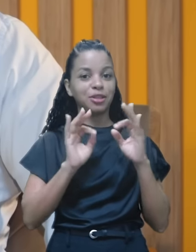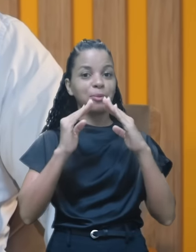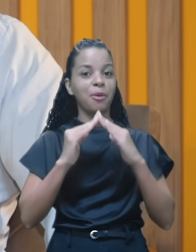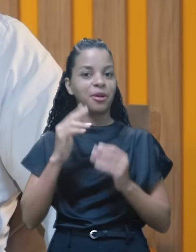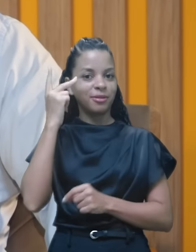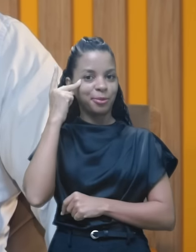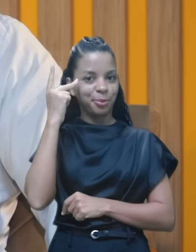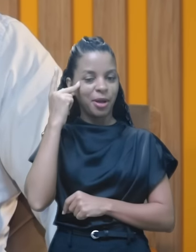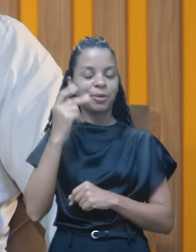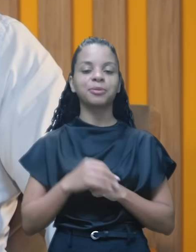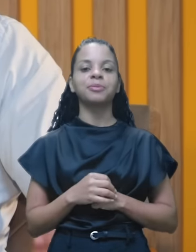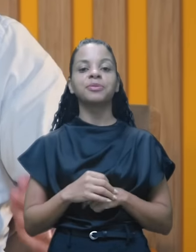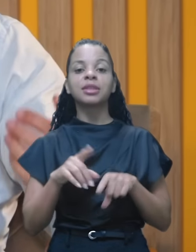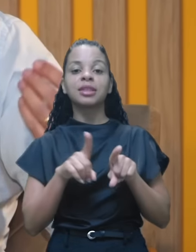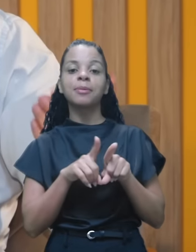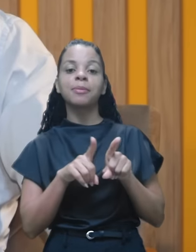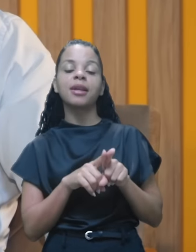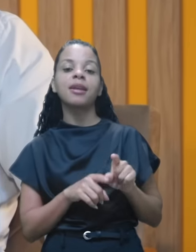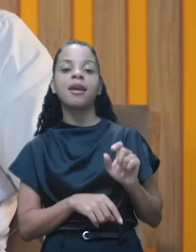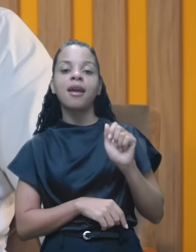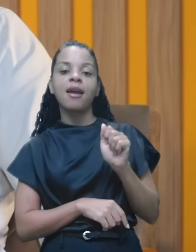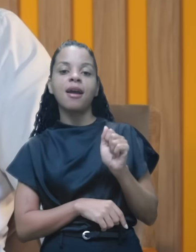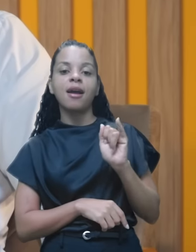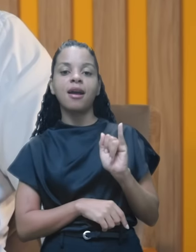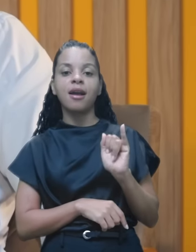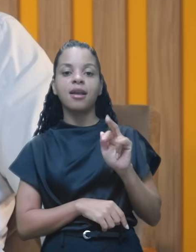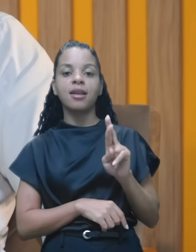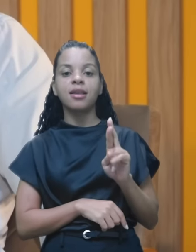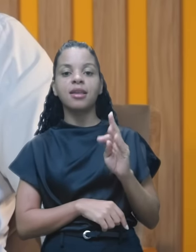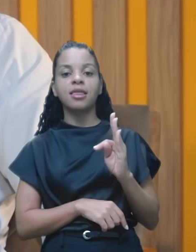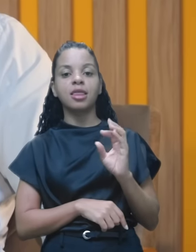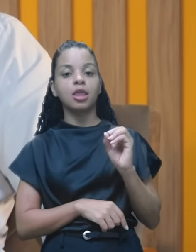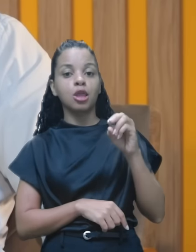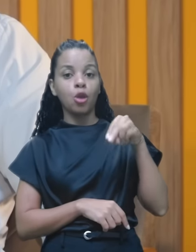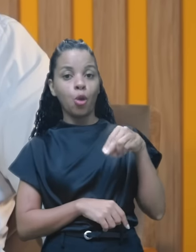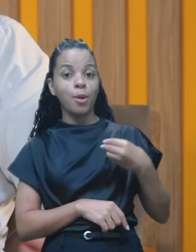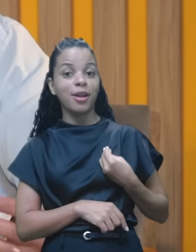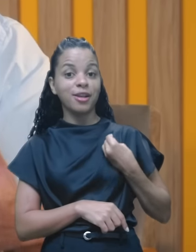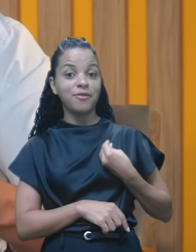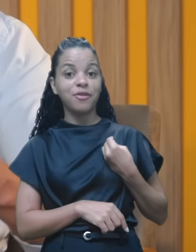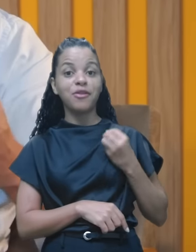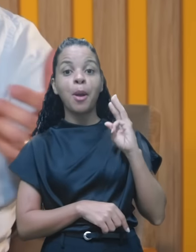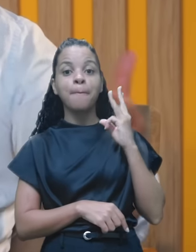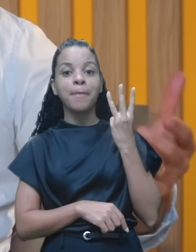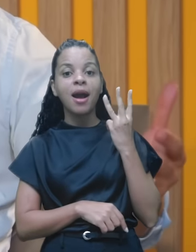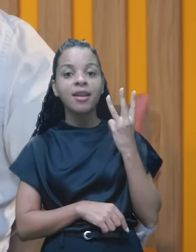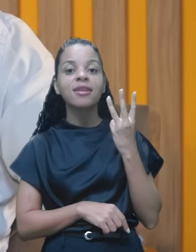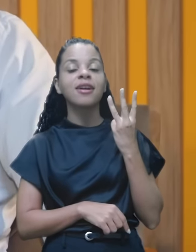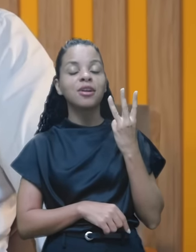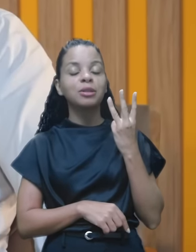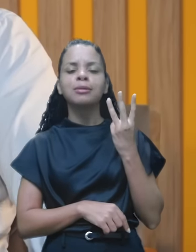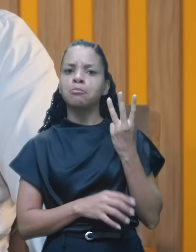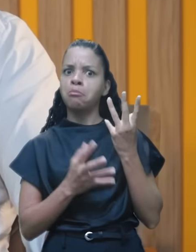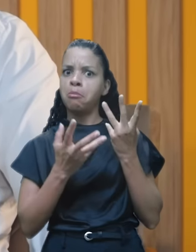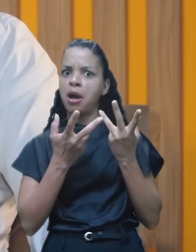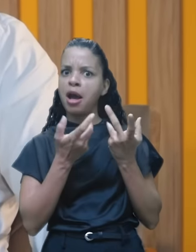Um abraço especial ao Ayrton Almeida, de São Luís do Maranhão, dizer esse povo maravilhoso. Recentemente